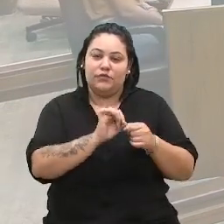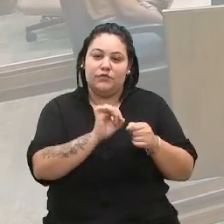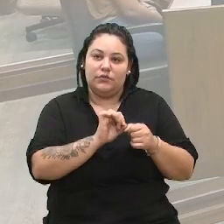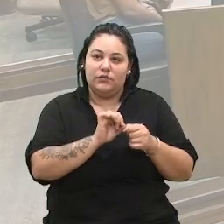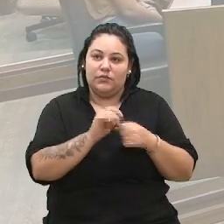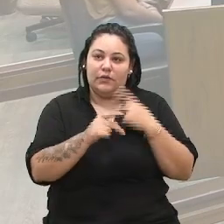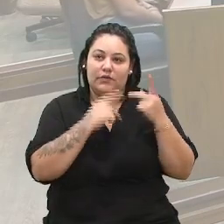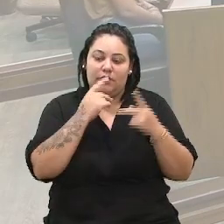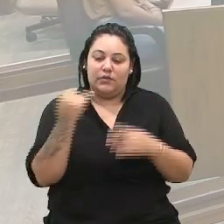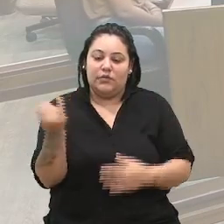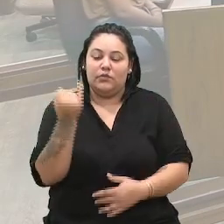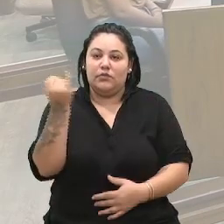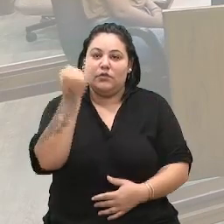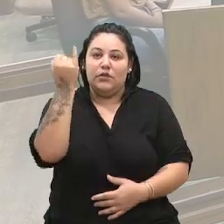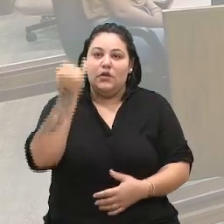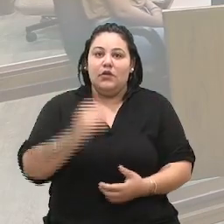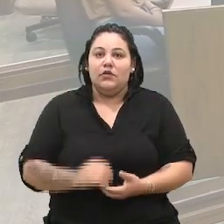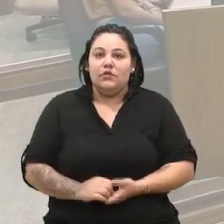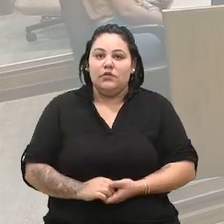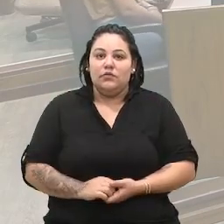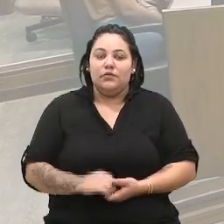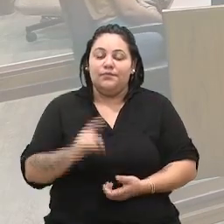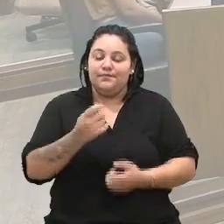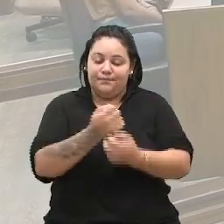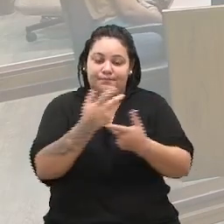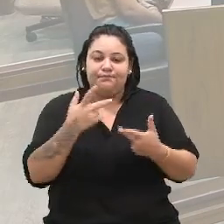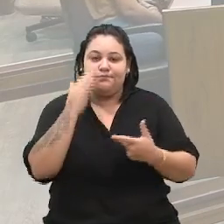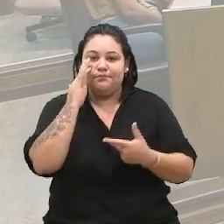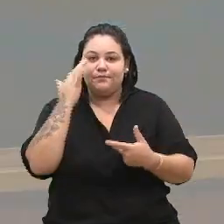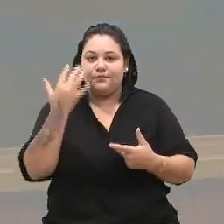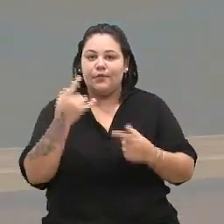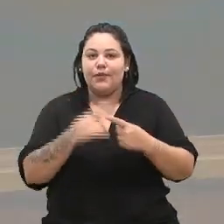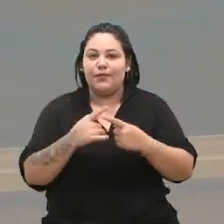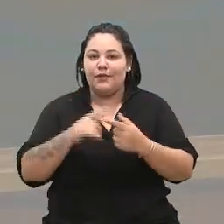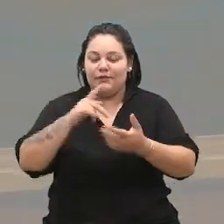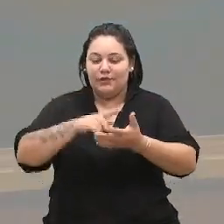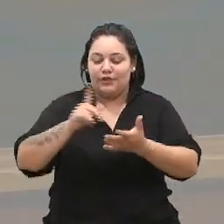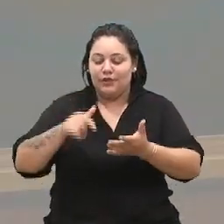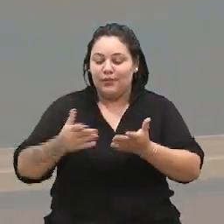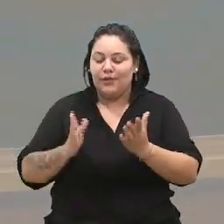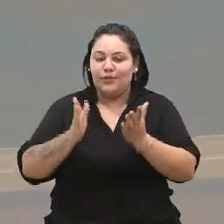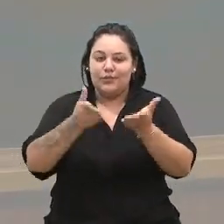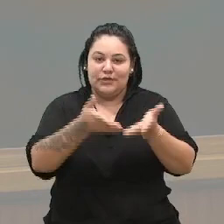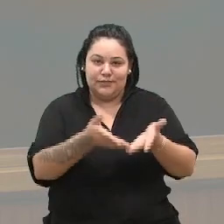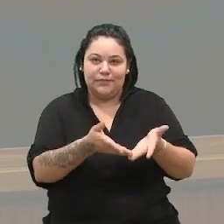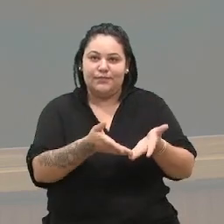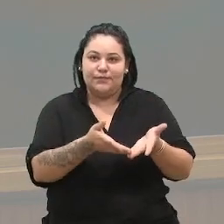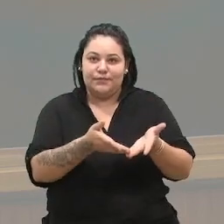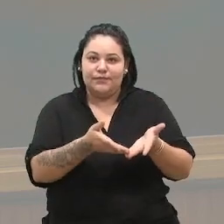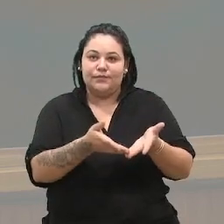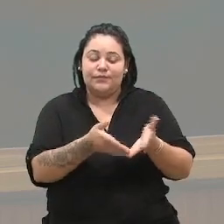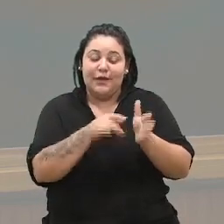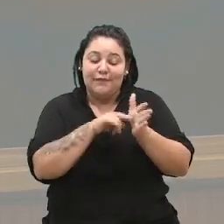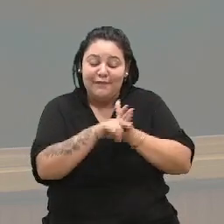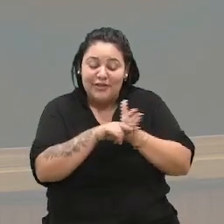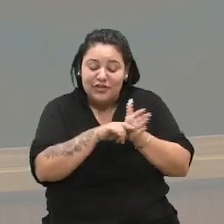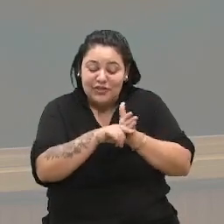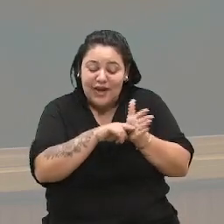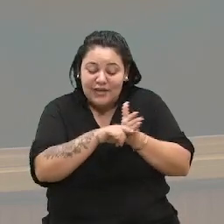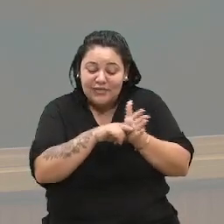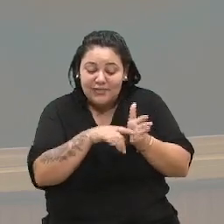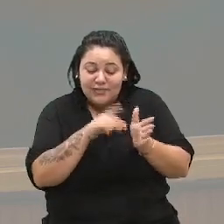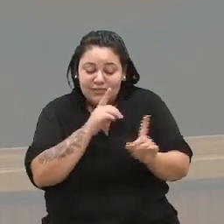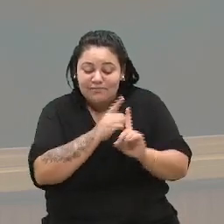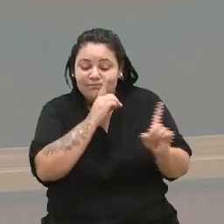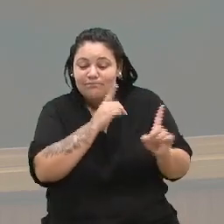importante desse instrumento, né, que é uma comissão parlamentar de inquérito, de investigação,